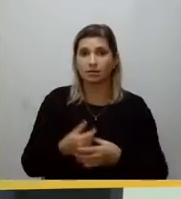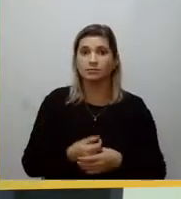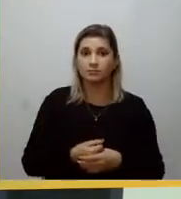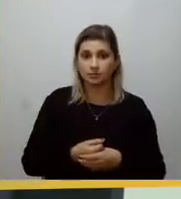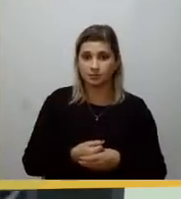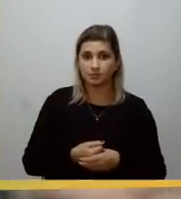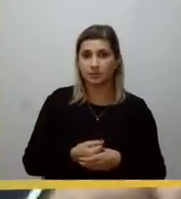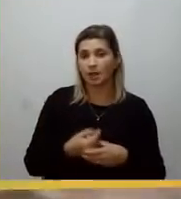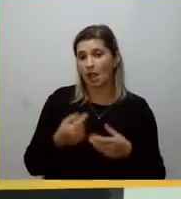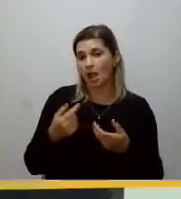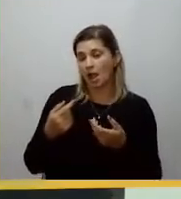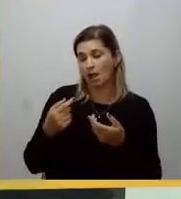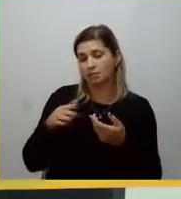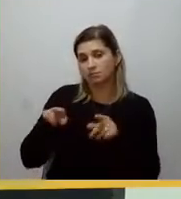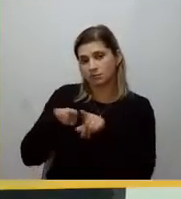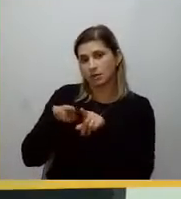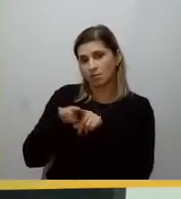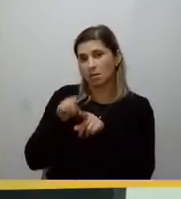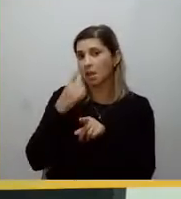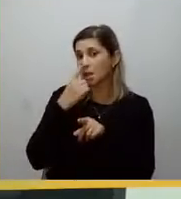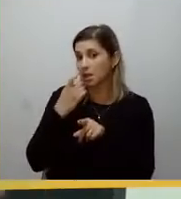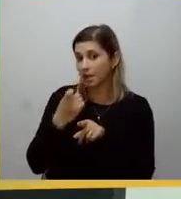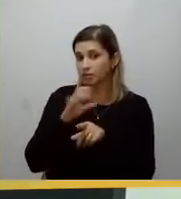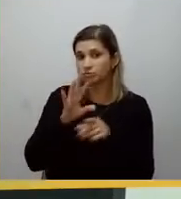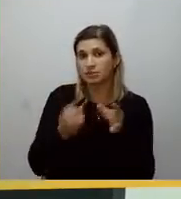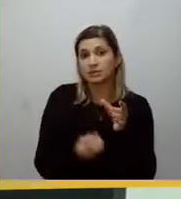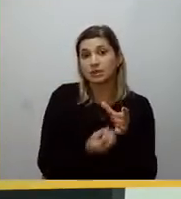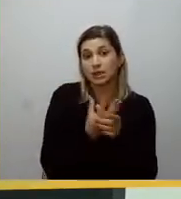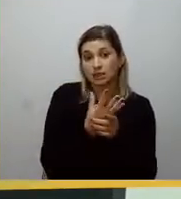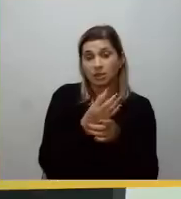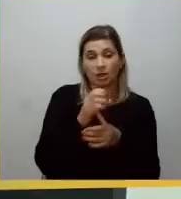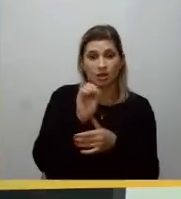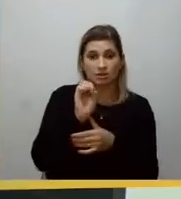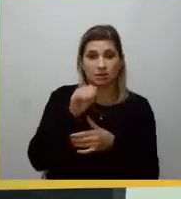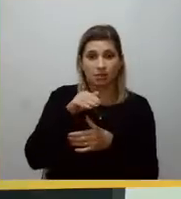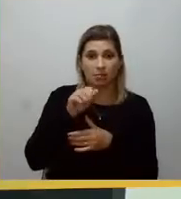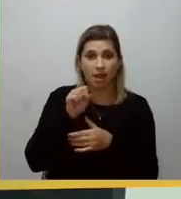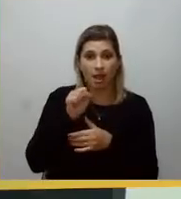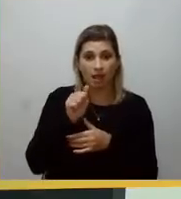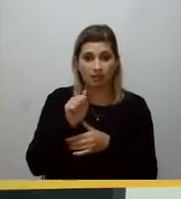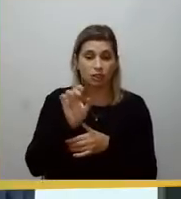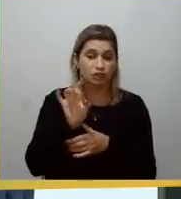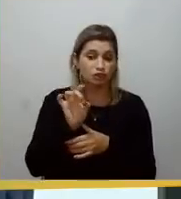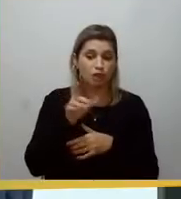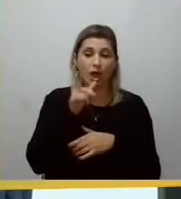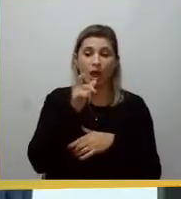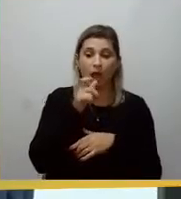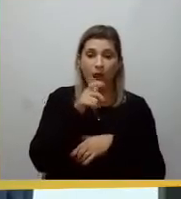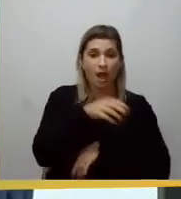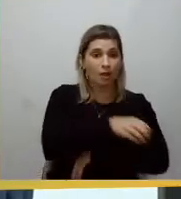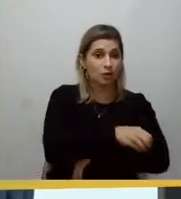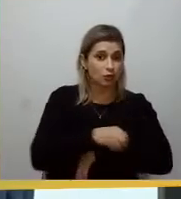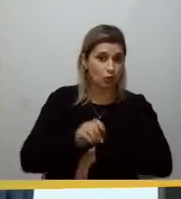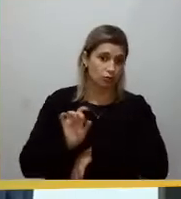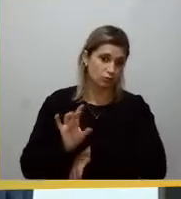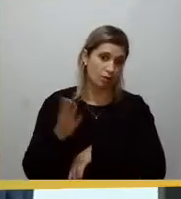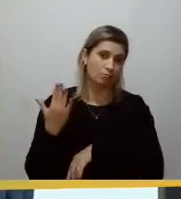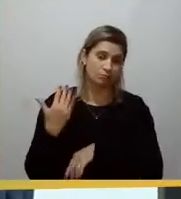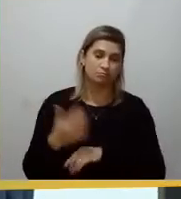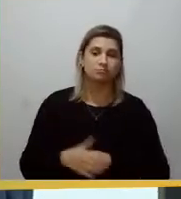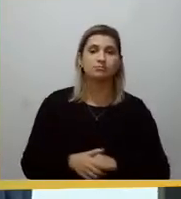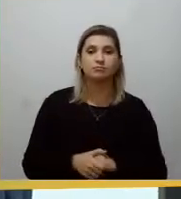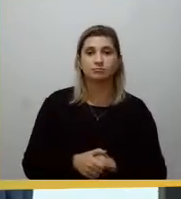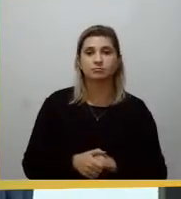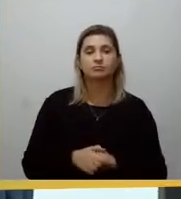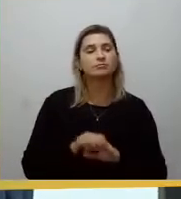mas a criação da Cemasa era serviço municipal de água e saneamento só. Certo. E não tem